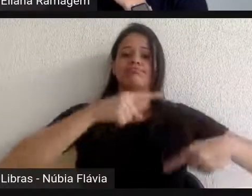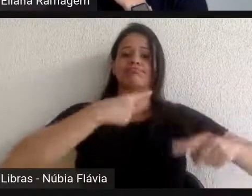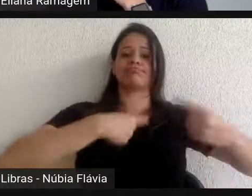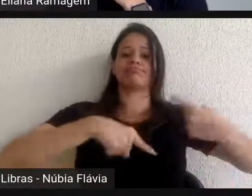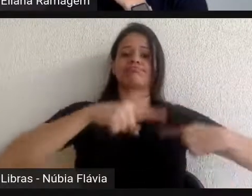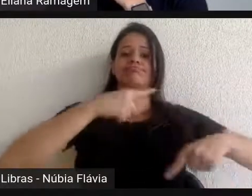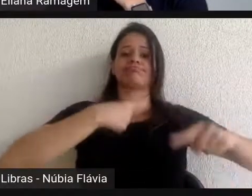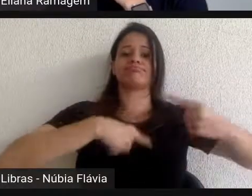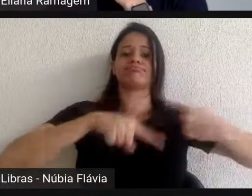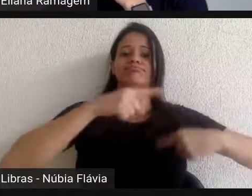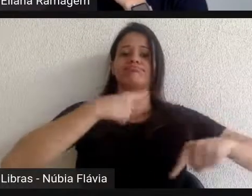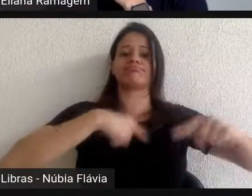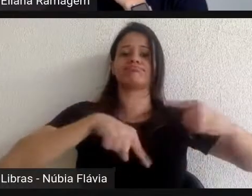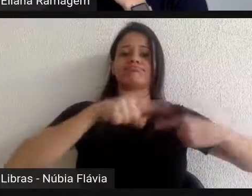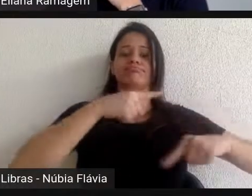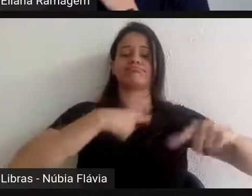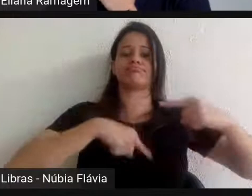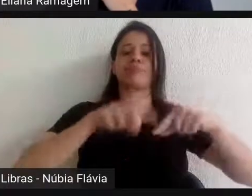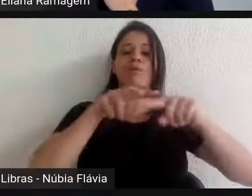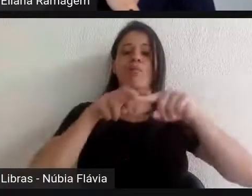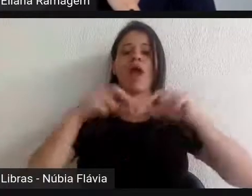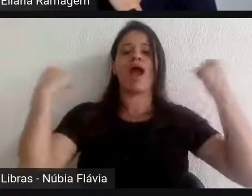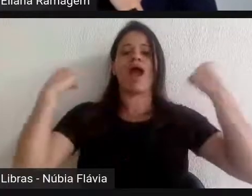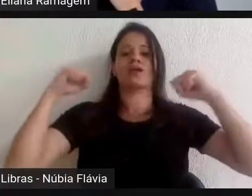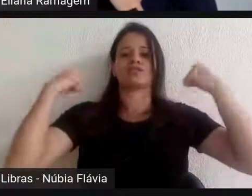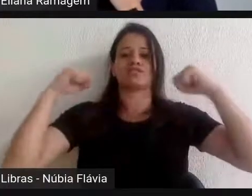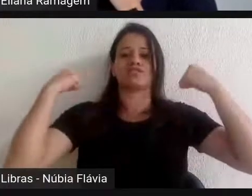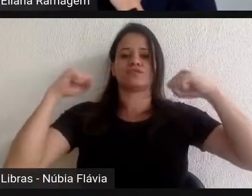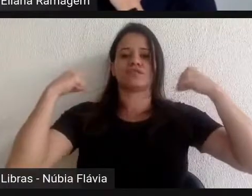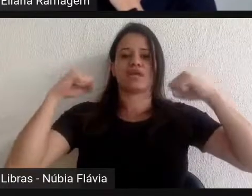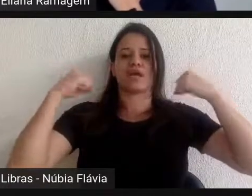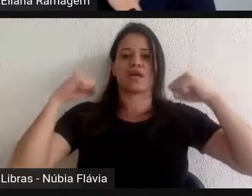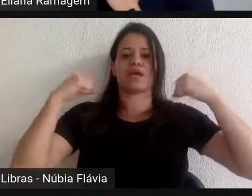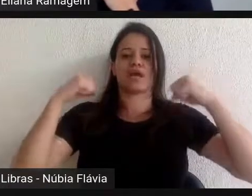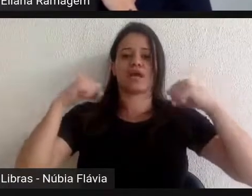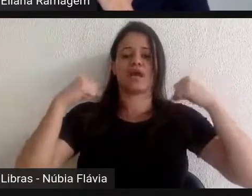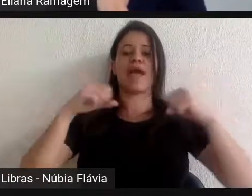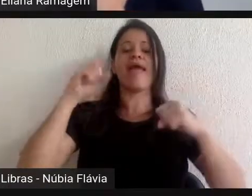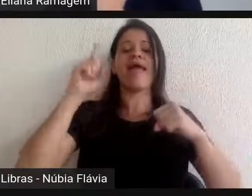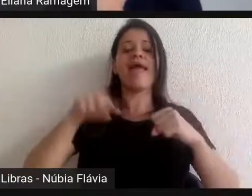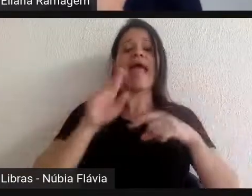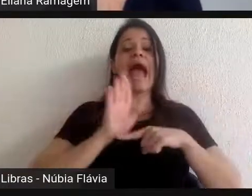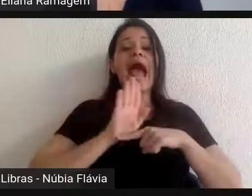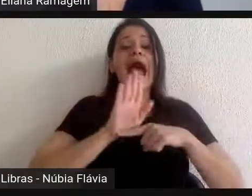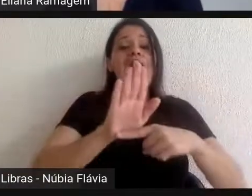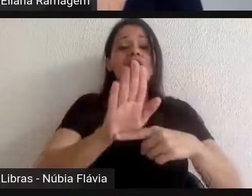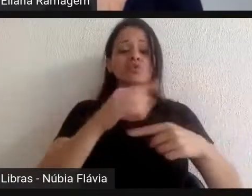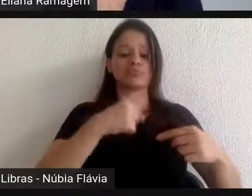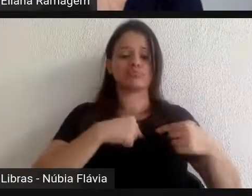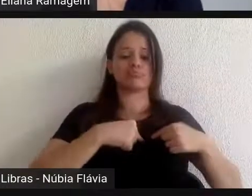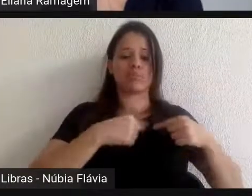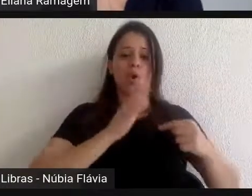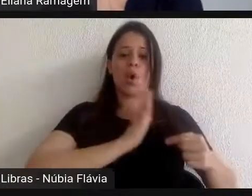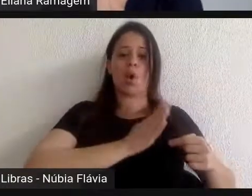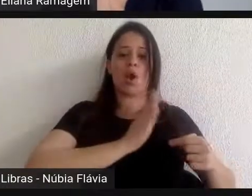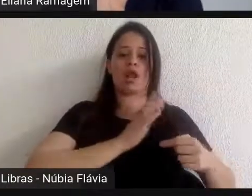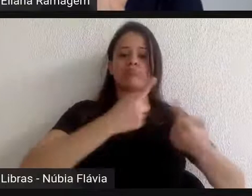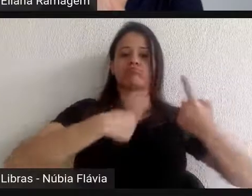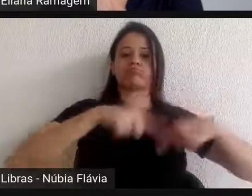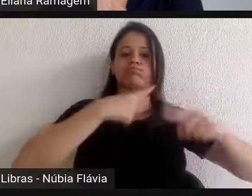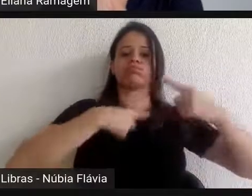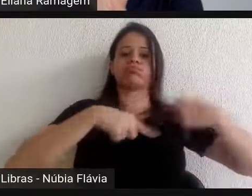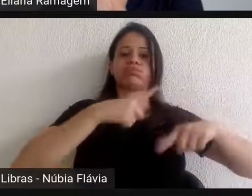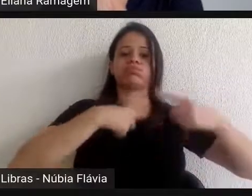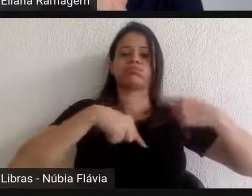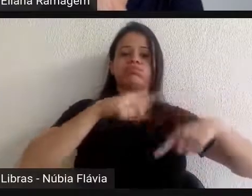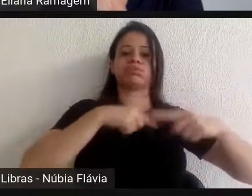está associado a atividades de baixa intensidade e longa duração, que é o que você